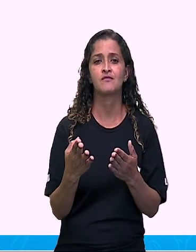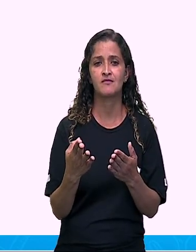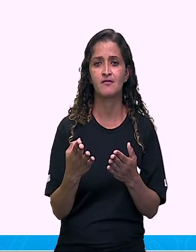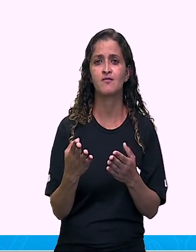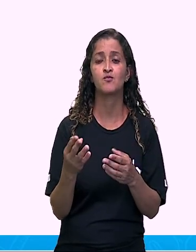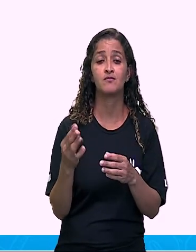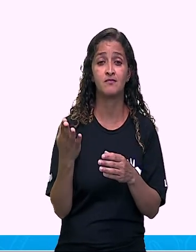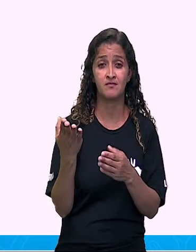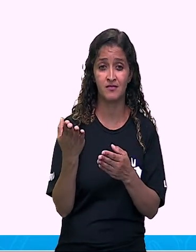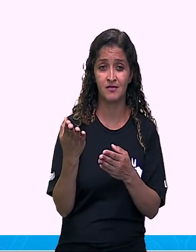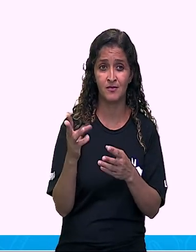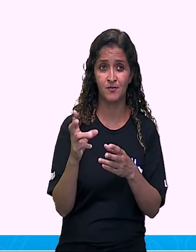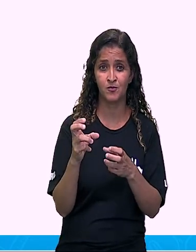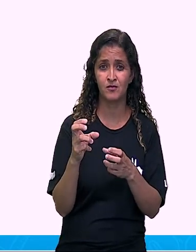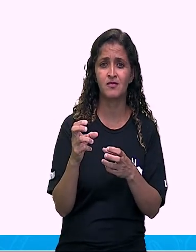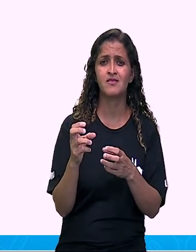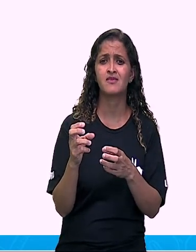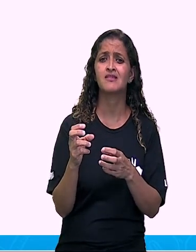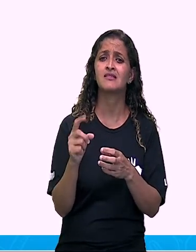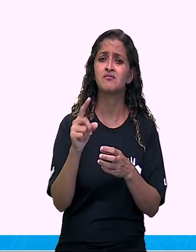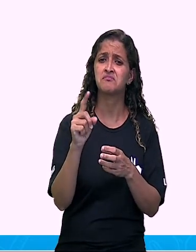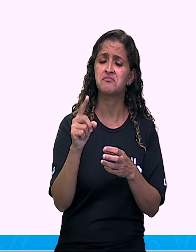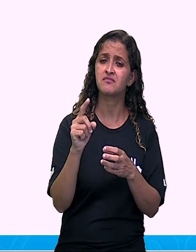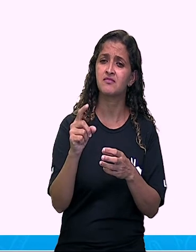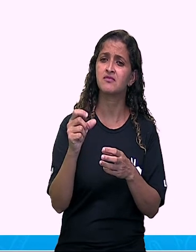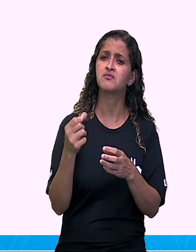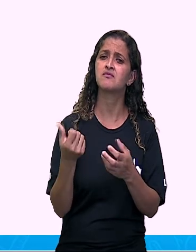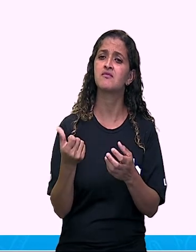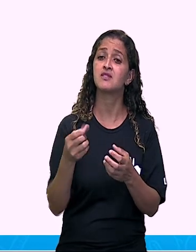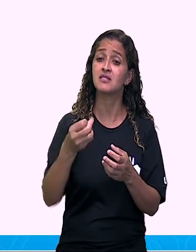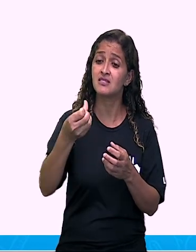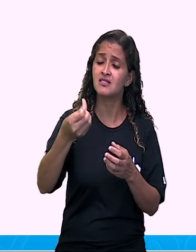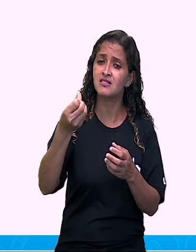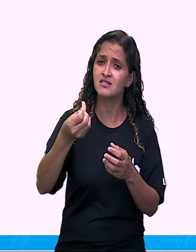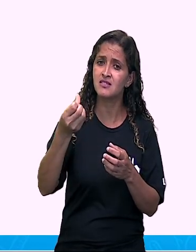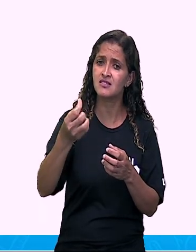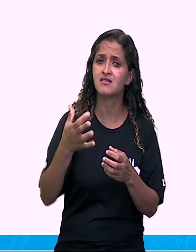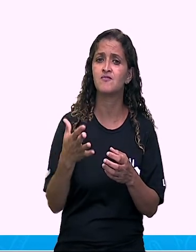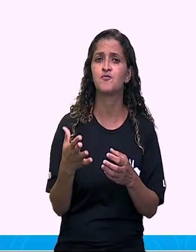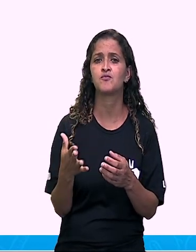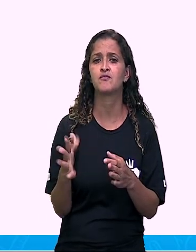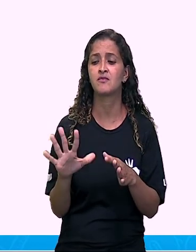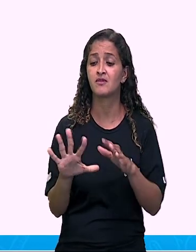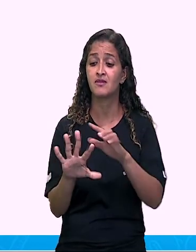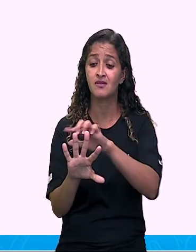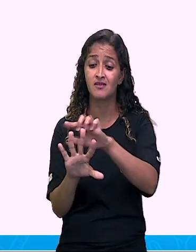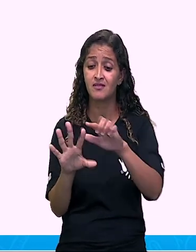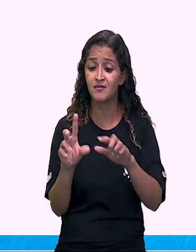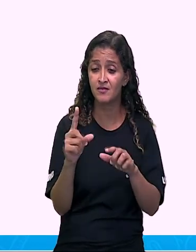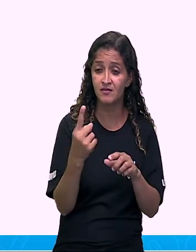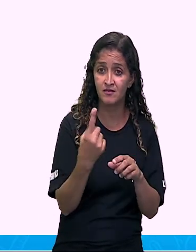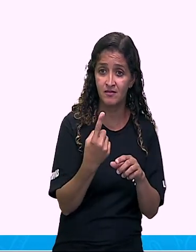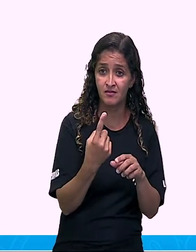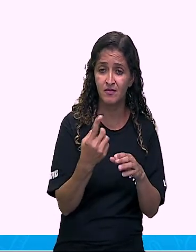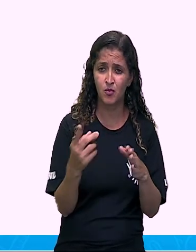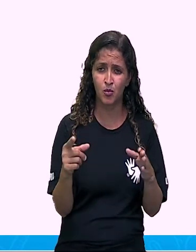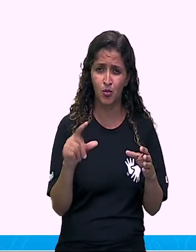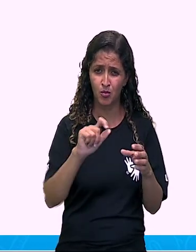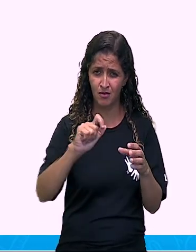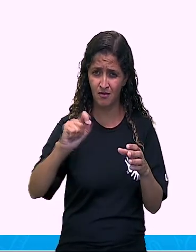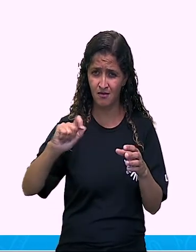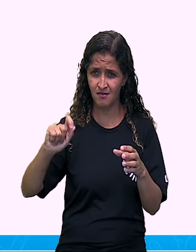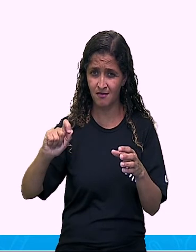2, 3, 4, 5, 6. Eu posso vir pôr o 6 aqui no cantinho de cá?